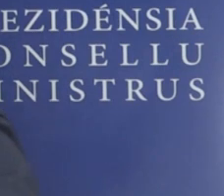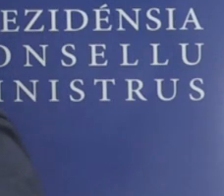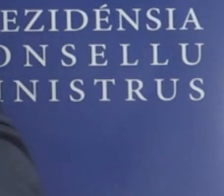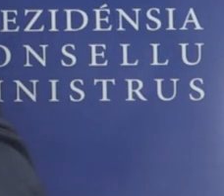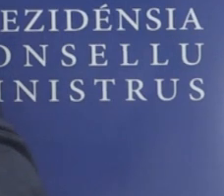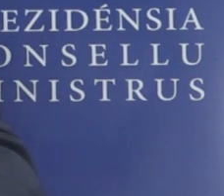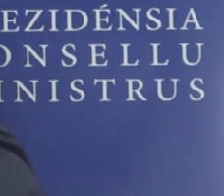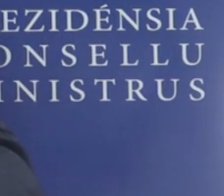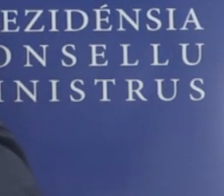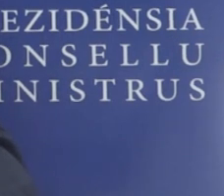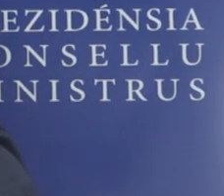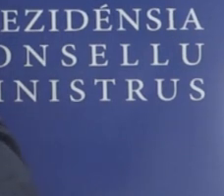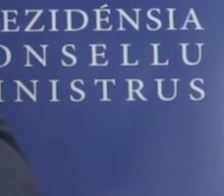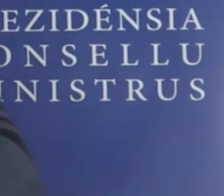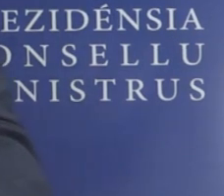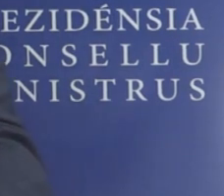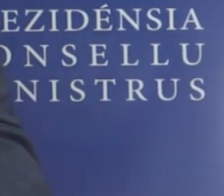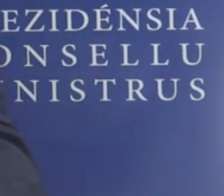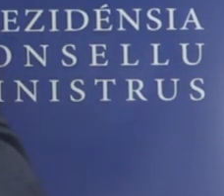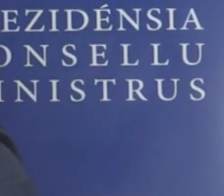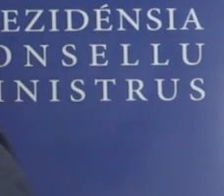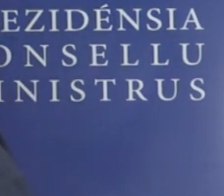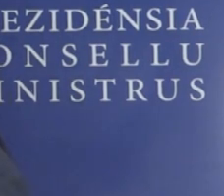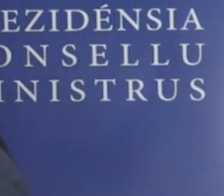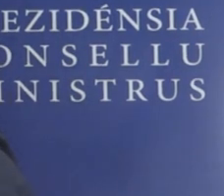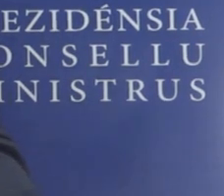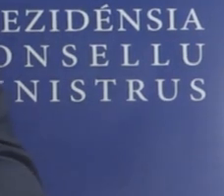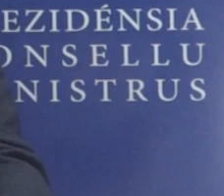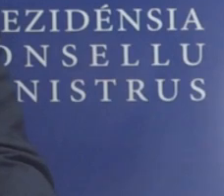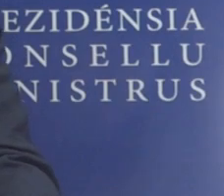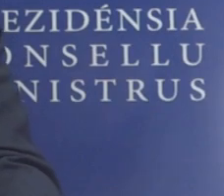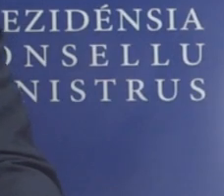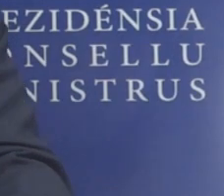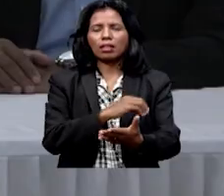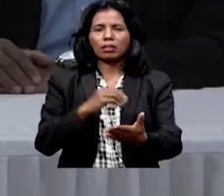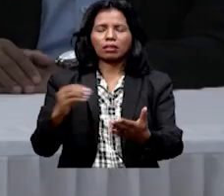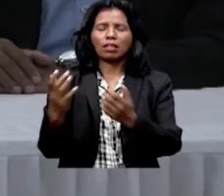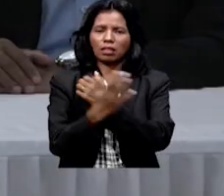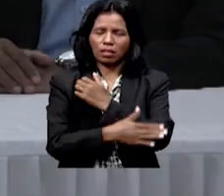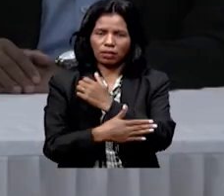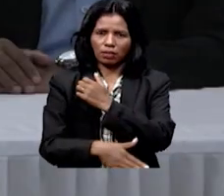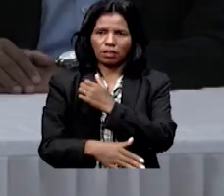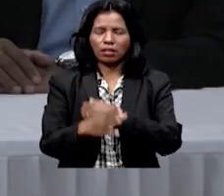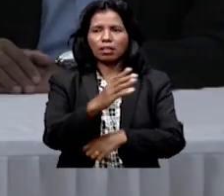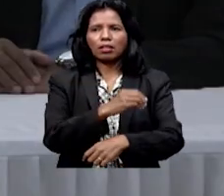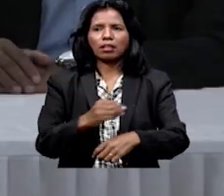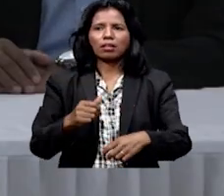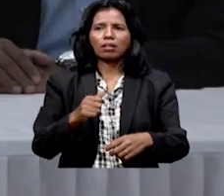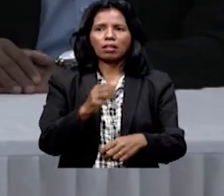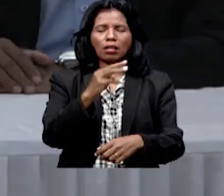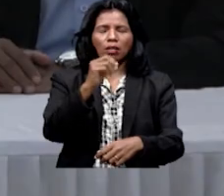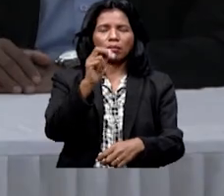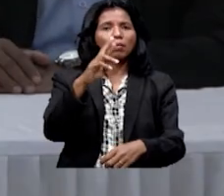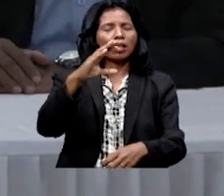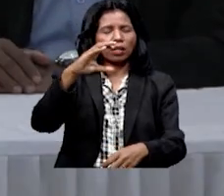Nebemaka, meus Hanesan Bispo, Ia, Arcidiocese de Dili. Resultado nomeação ne